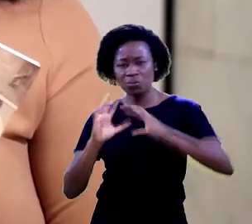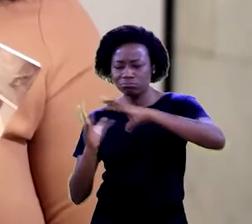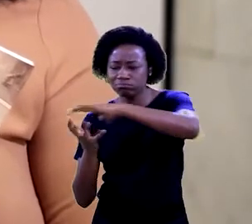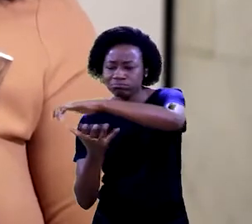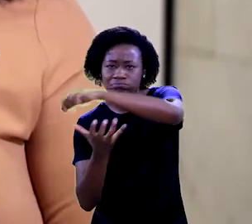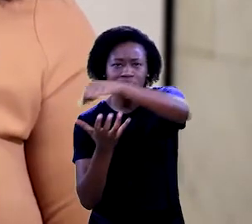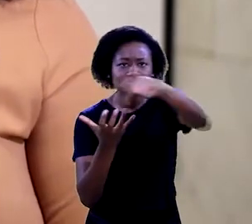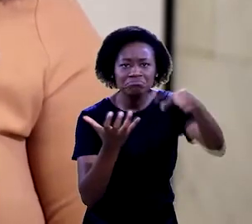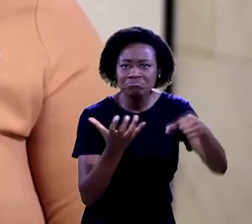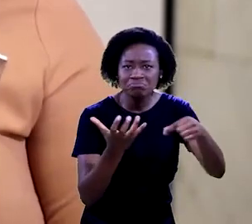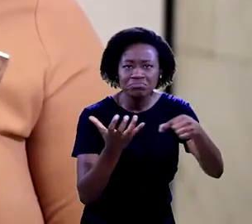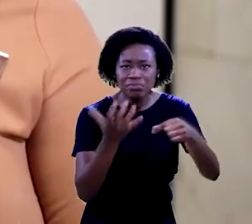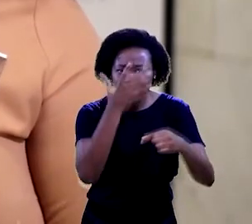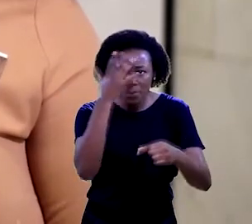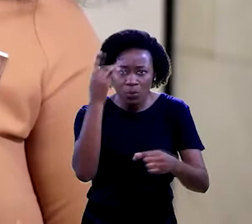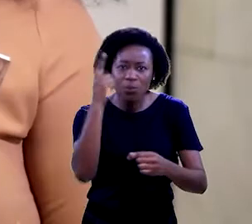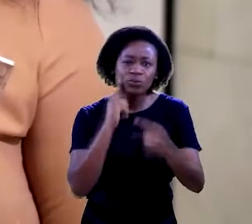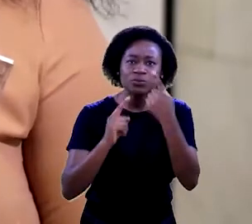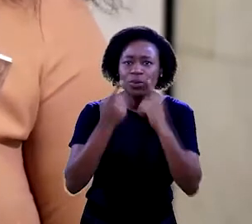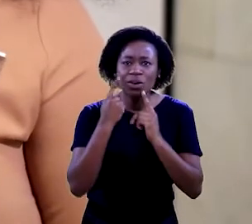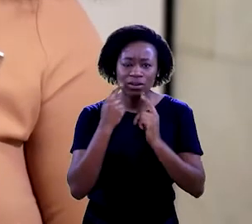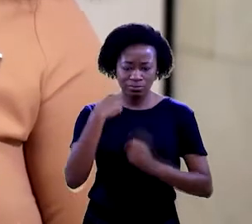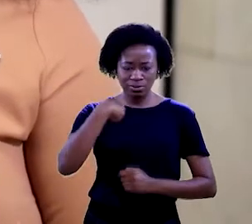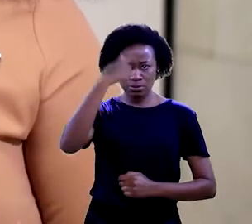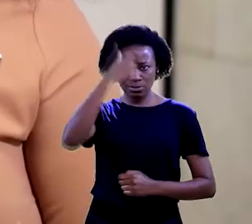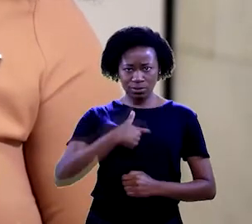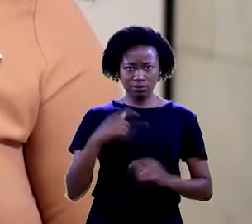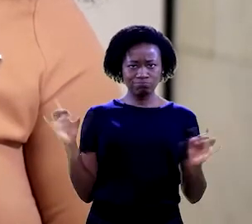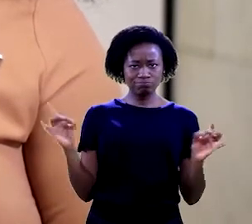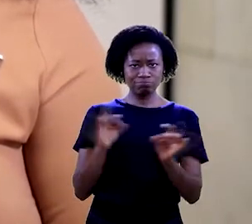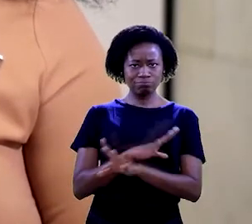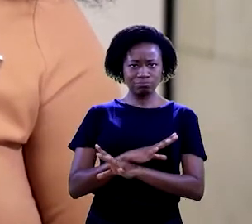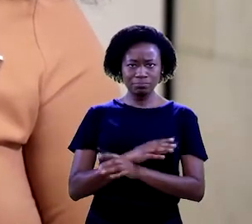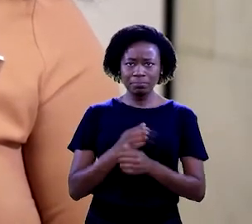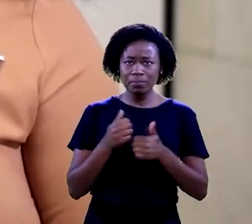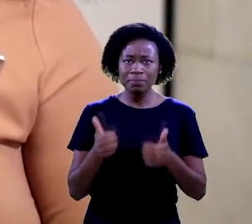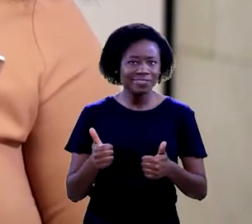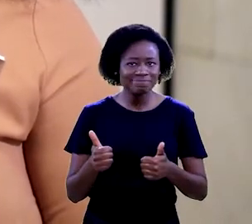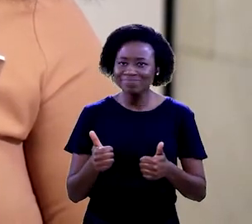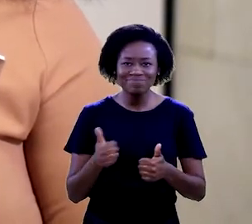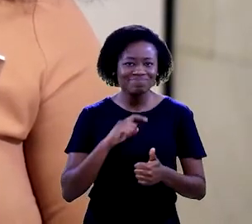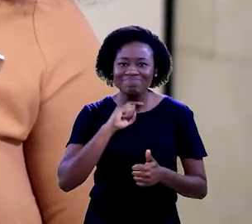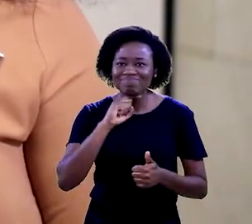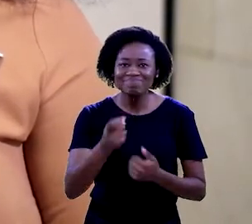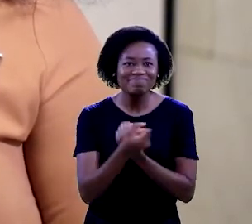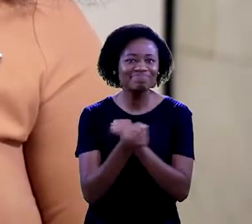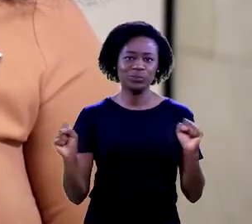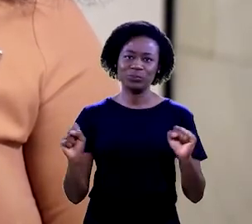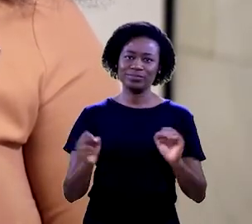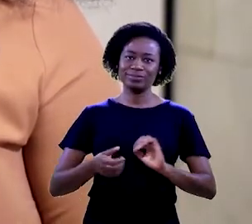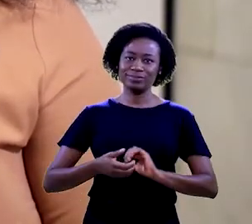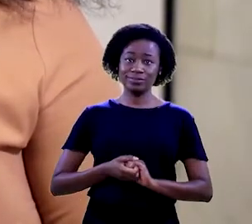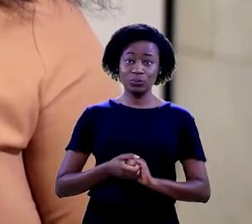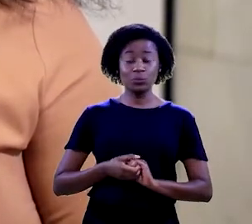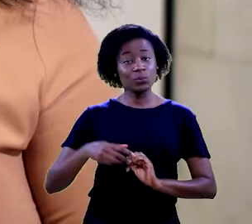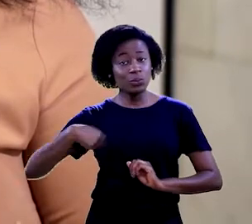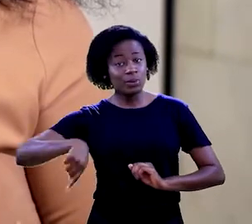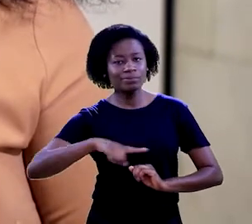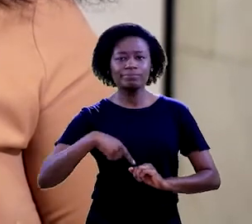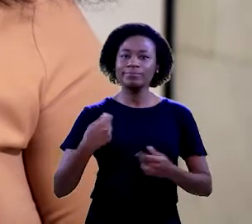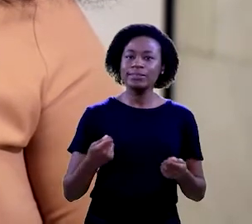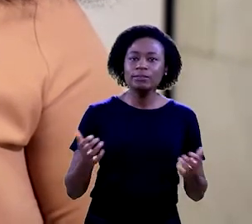outro continente, não há possibilidade de nós sermos completos. Então nós precisamos investir